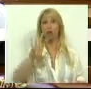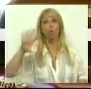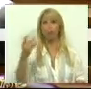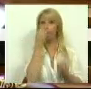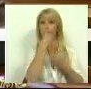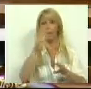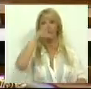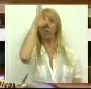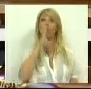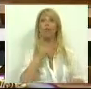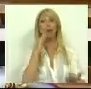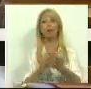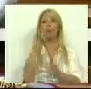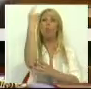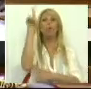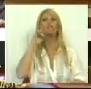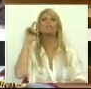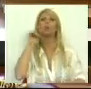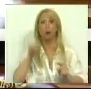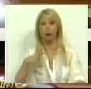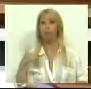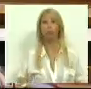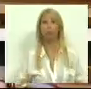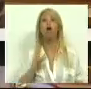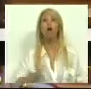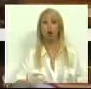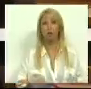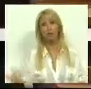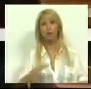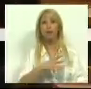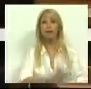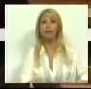gera uma coisa segura em Portugal: desemprego e desgraça para as famílias. Muito obrigada. Obrigado.